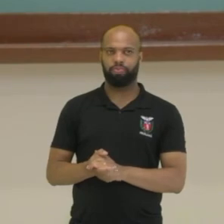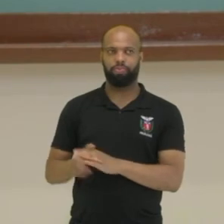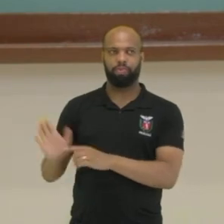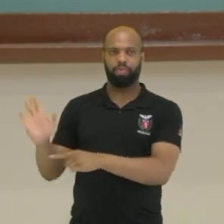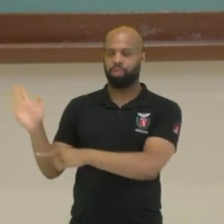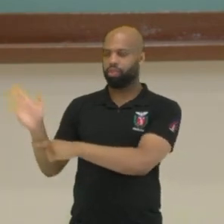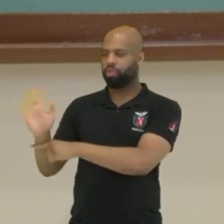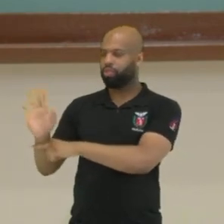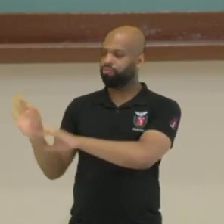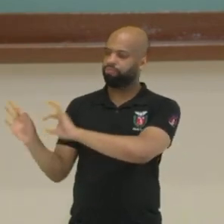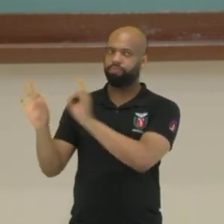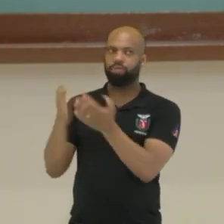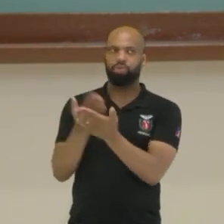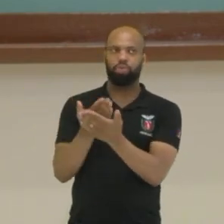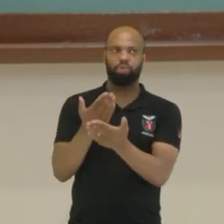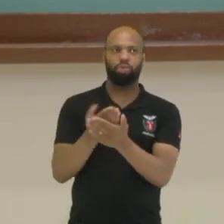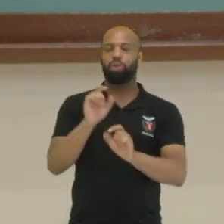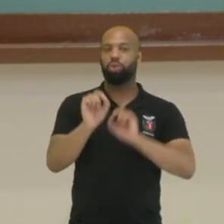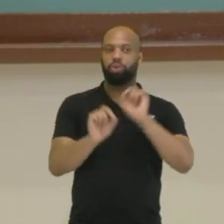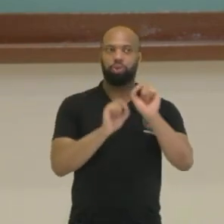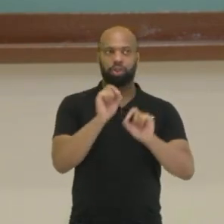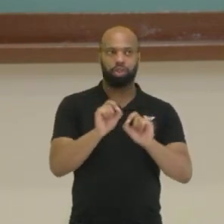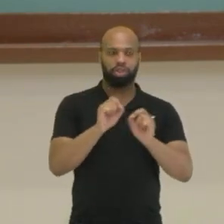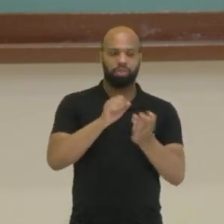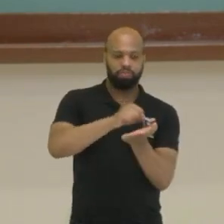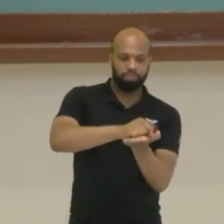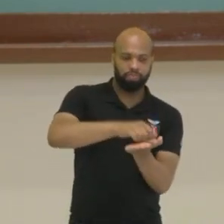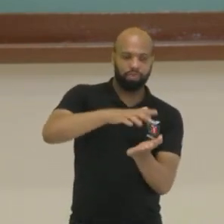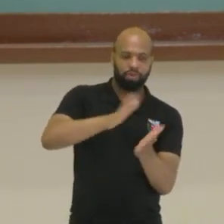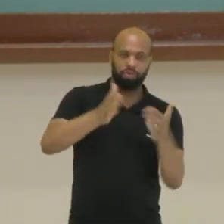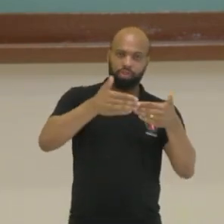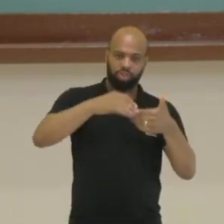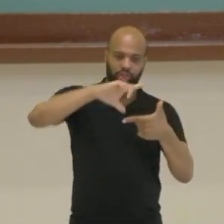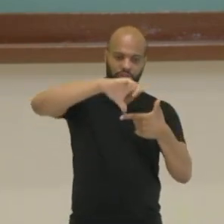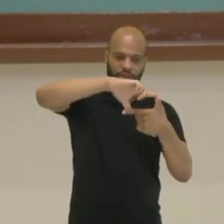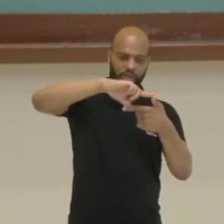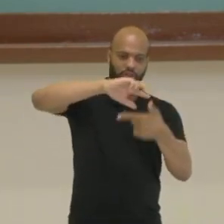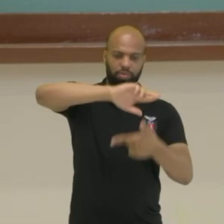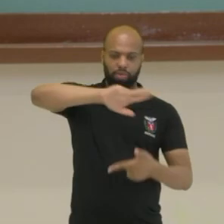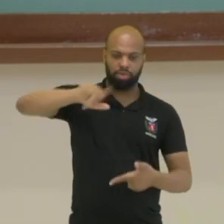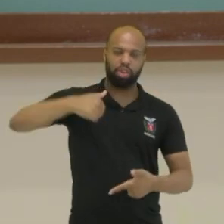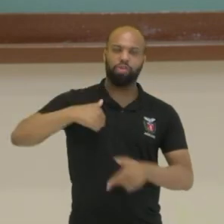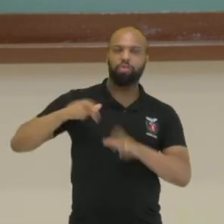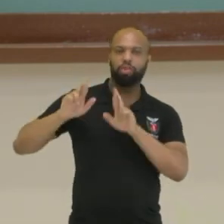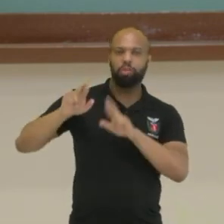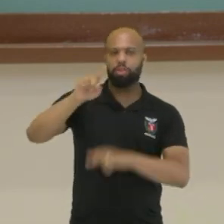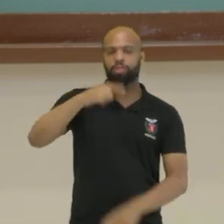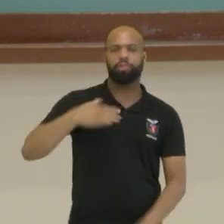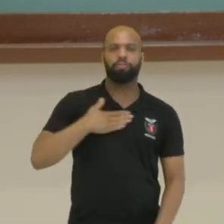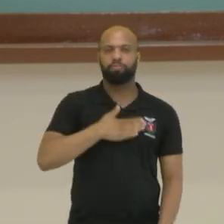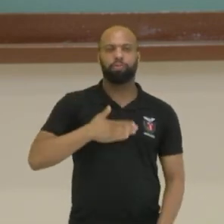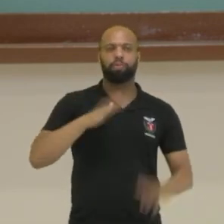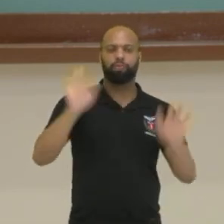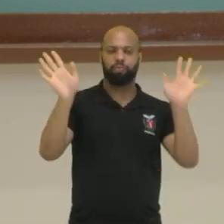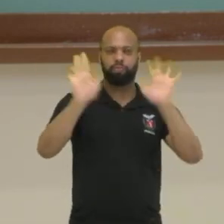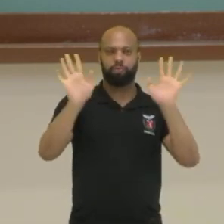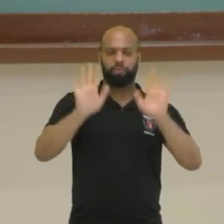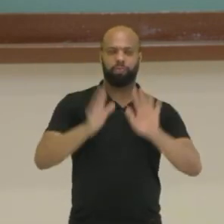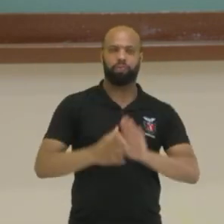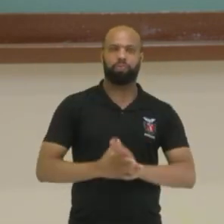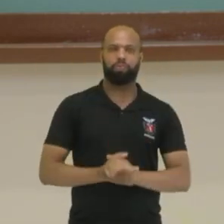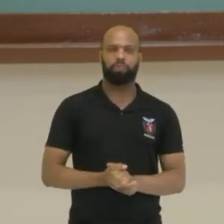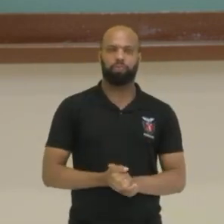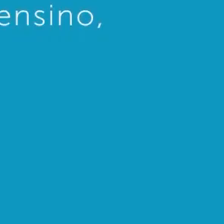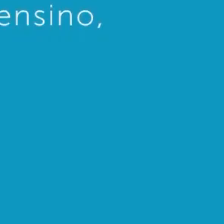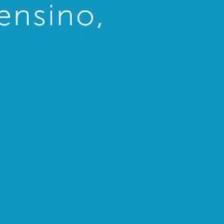Nesse vídeo, nós falamos sobre polígonos e paralelogramos. Espero que vocês tenham gostado e até breve.